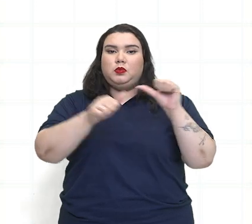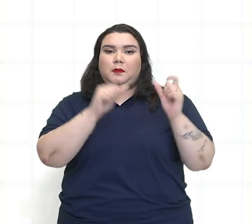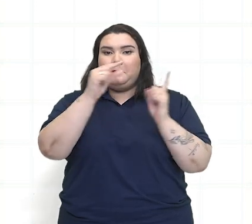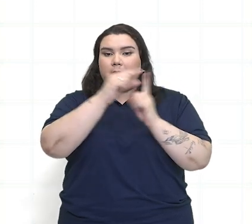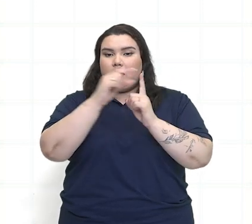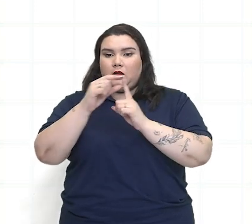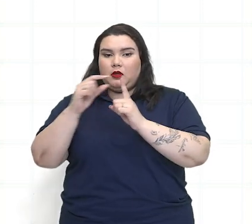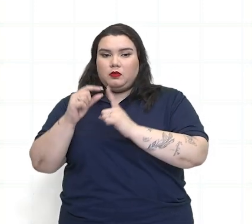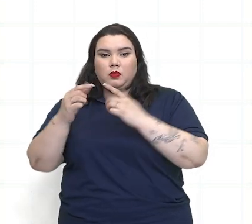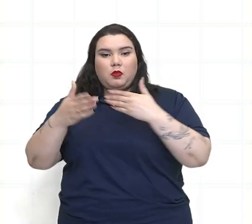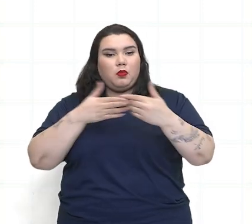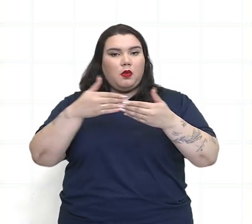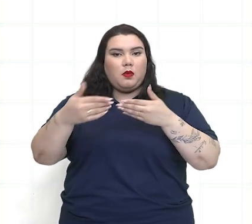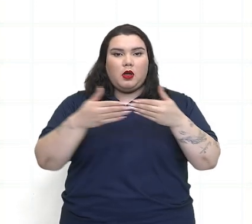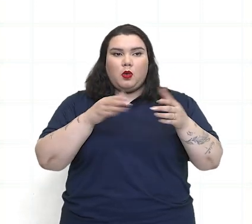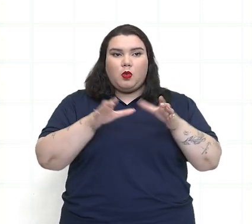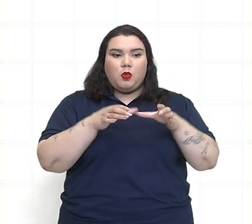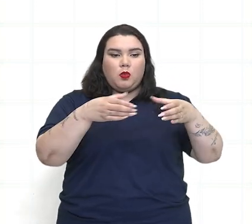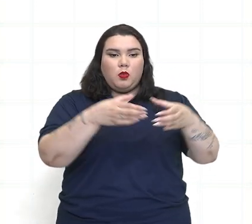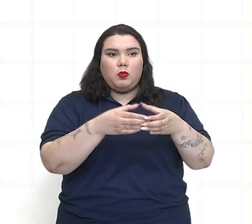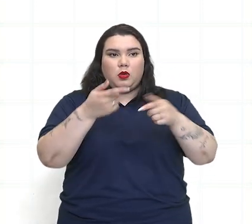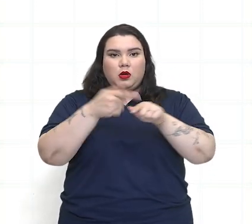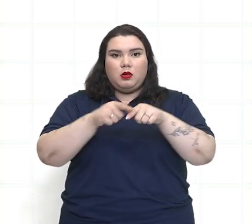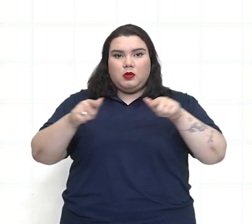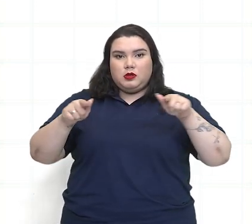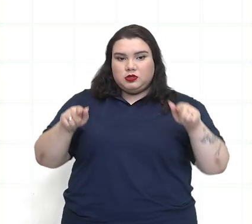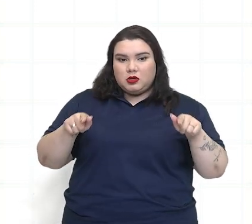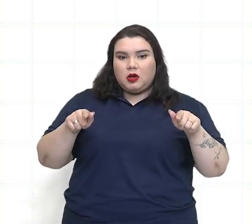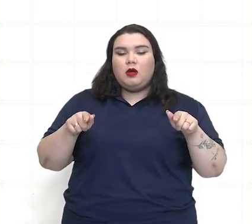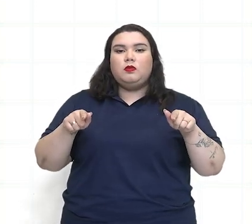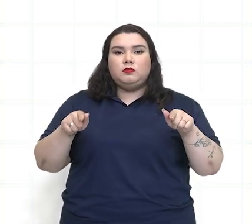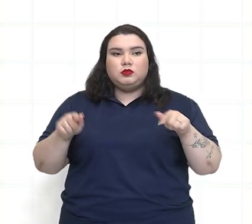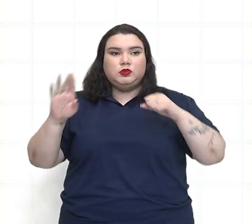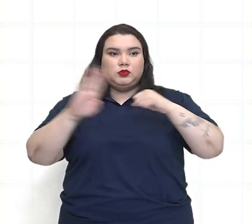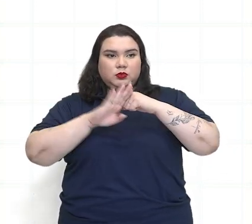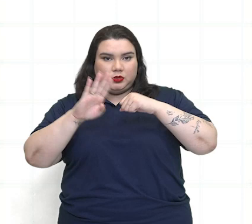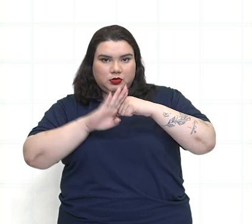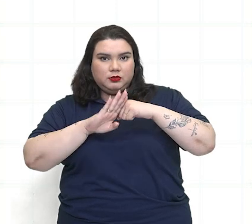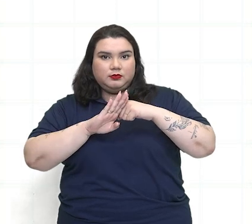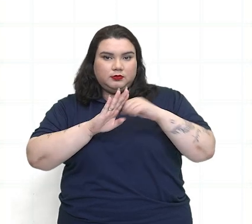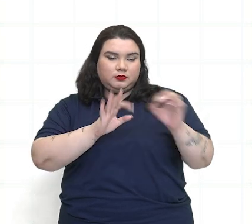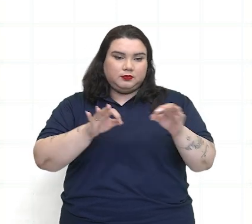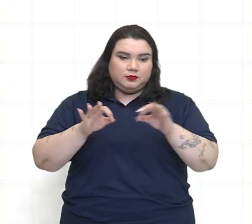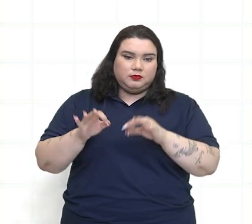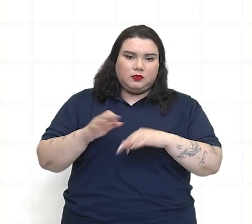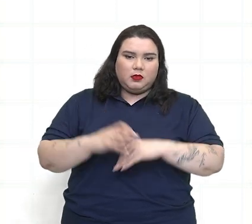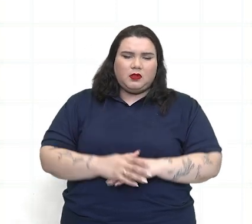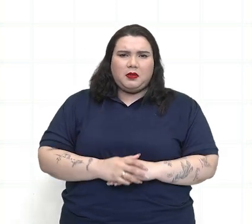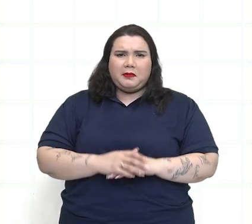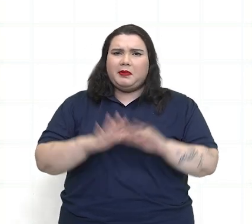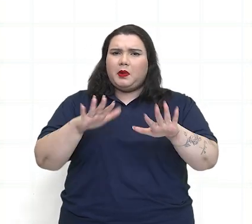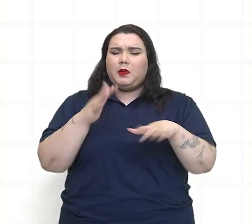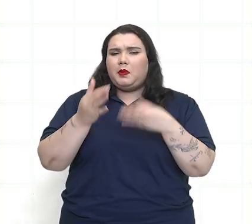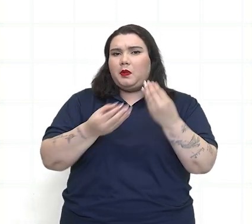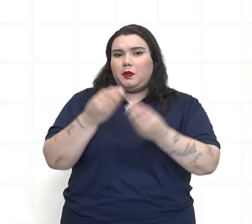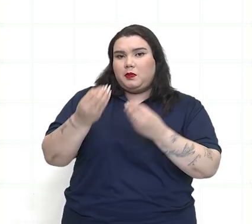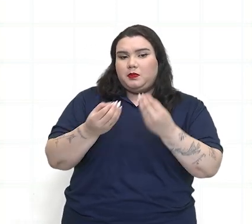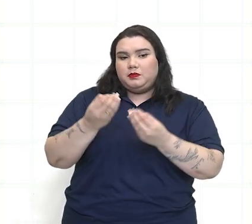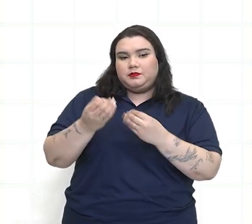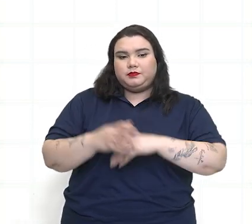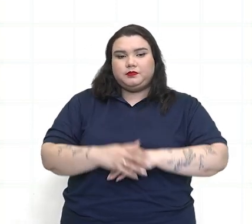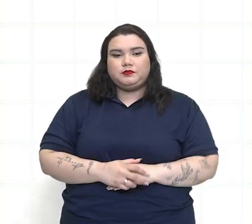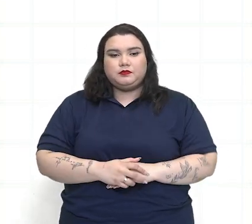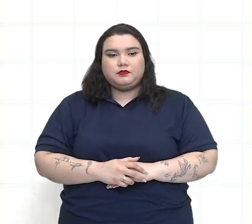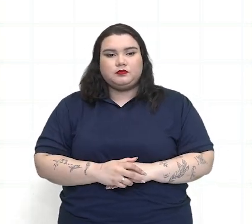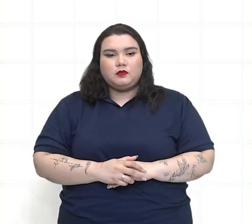transformar palavras de qualquer classe gramatical em substantivo. Como assim? Veja,